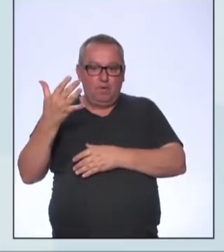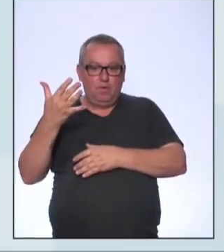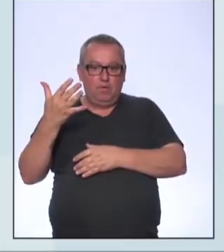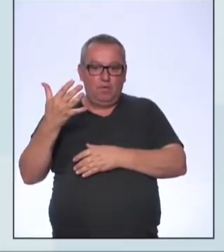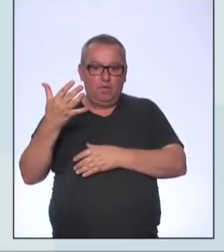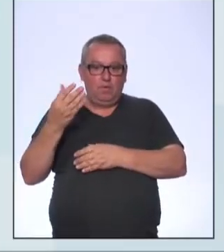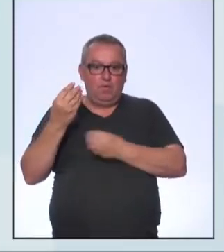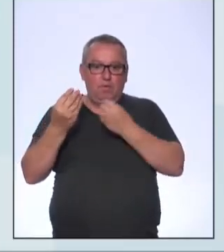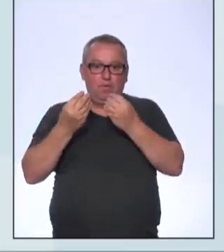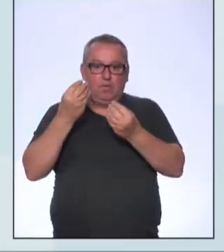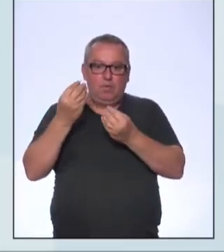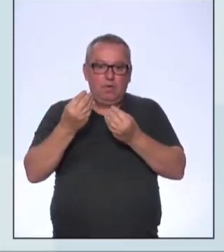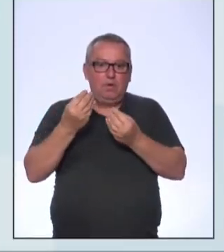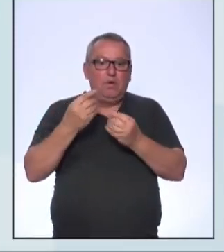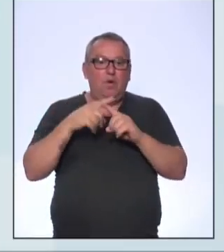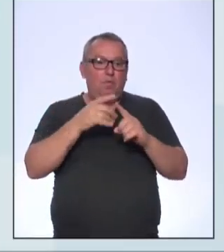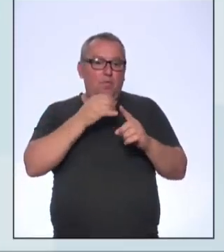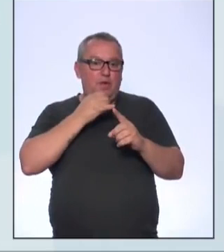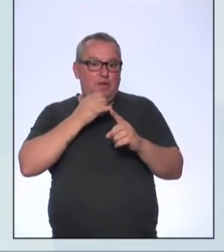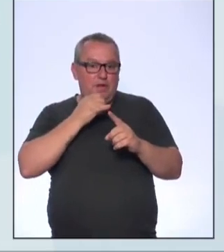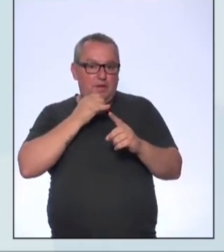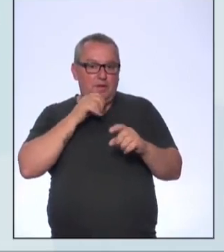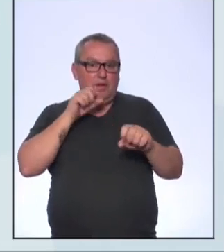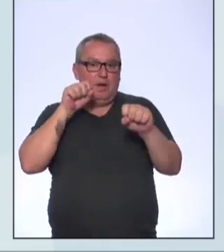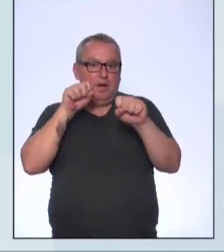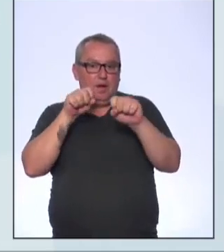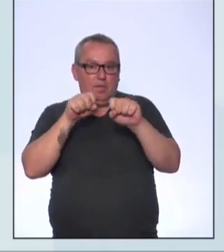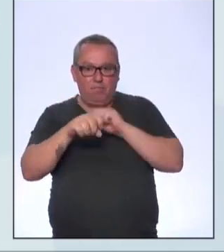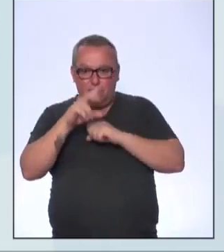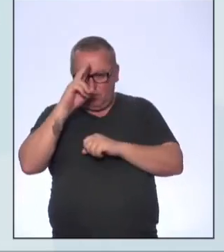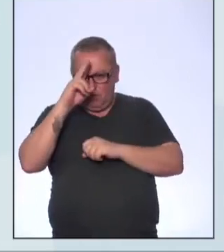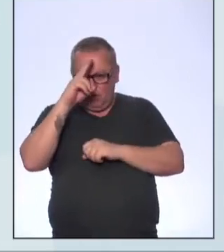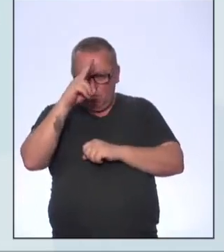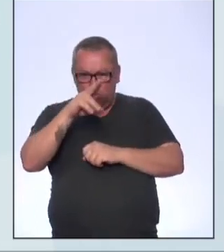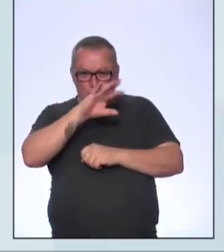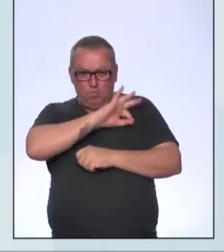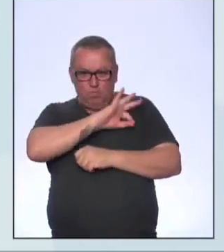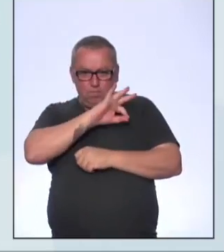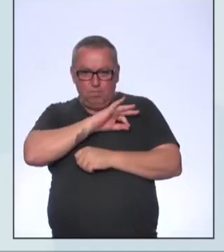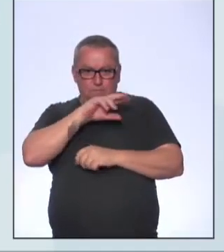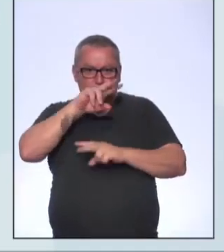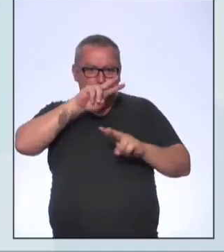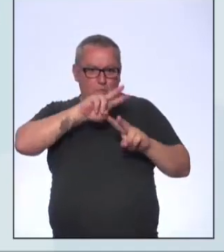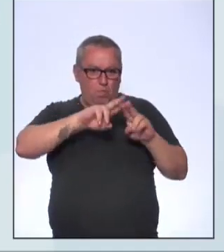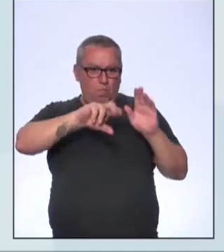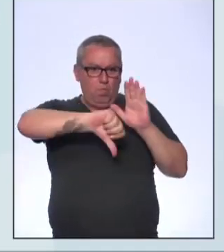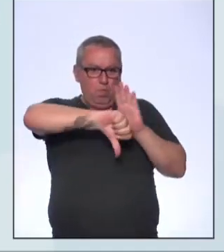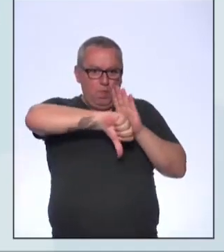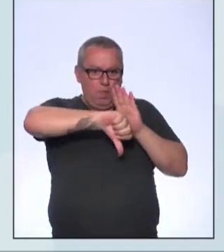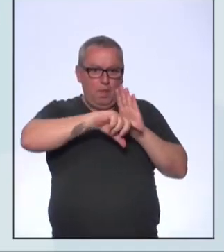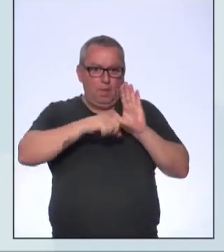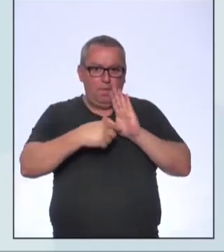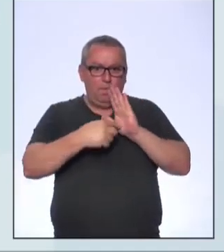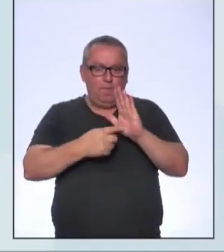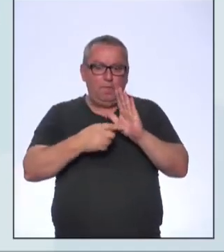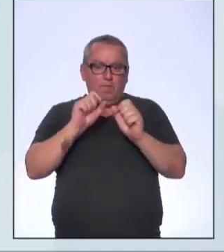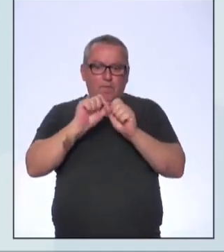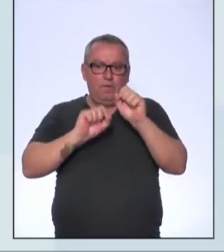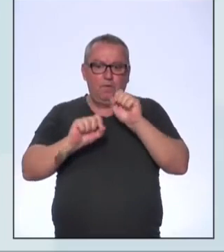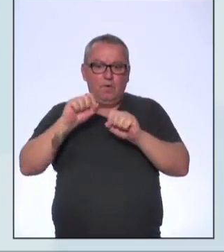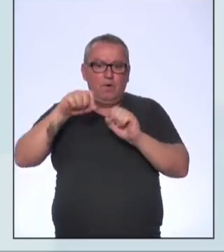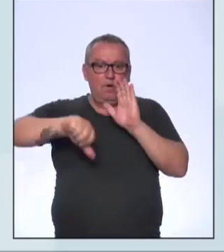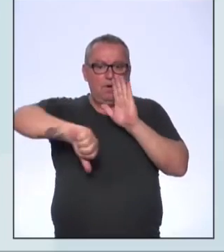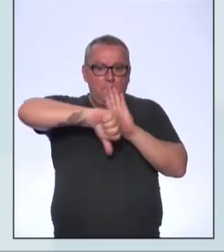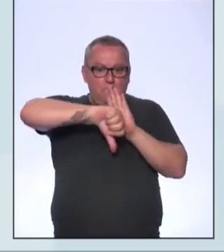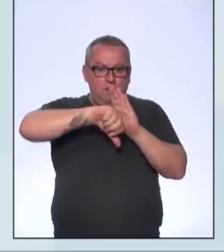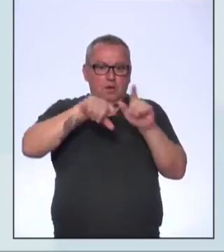informação ou um acontecimento, como, por exemplo, abusos de autoridades ou criminosos que são mostrados no ato de cometer o